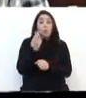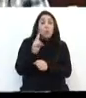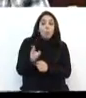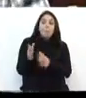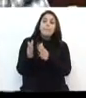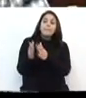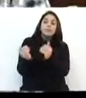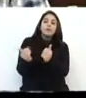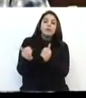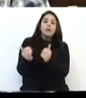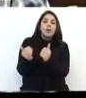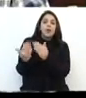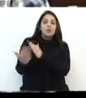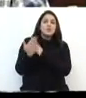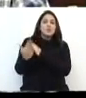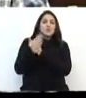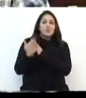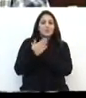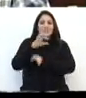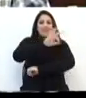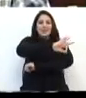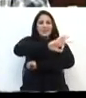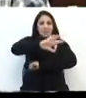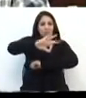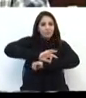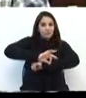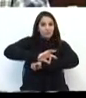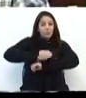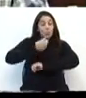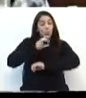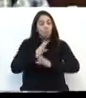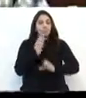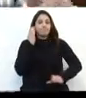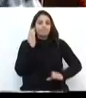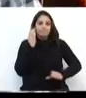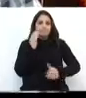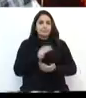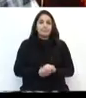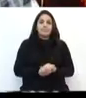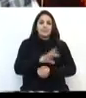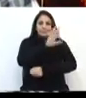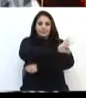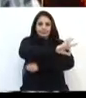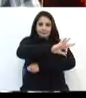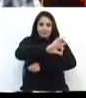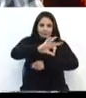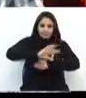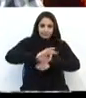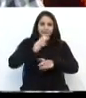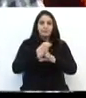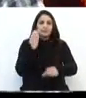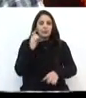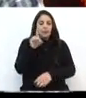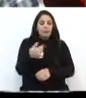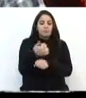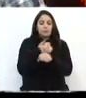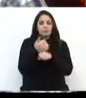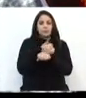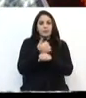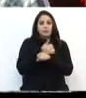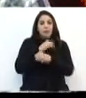arquiteto do procedimento a ser adotado para obter o alvará de construção. Os engenheiros e arquitetos são profissionais que dão